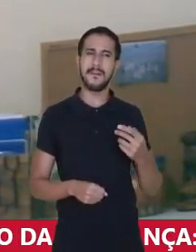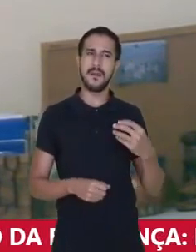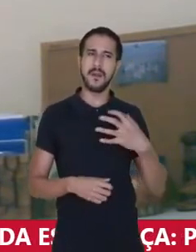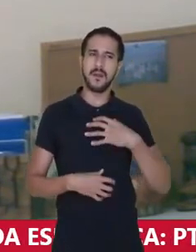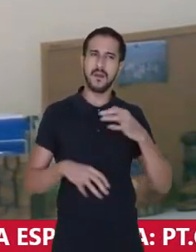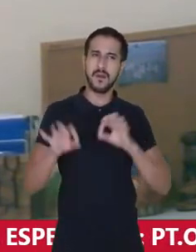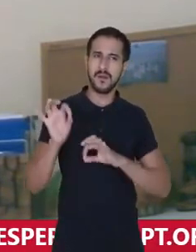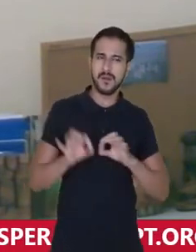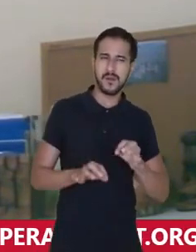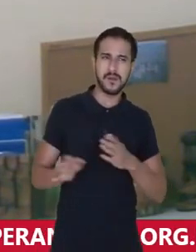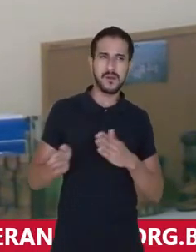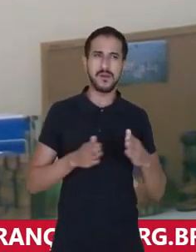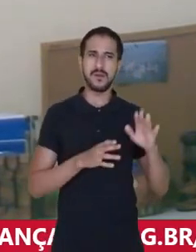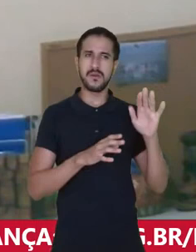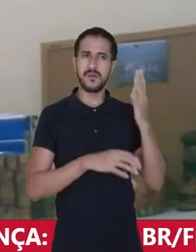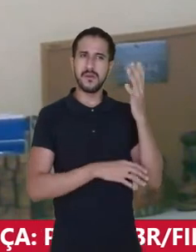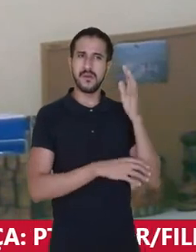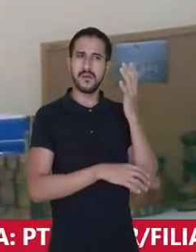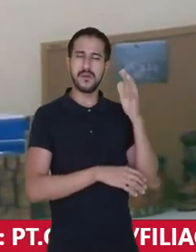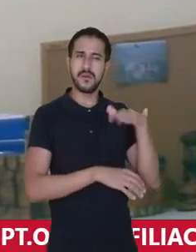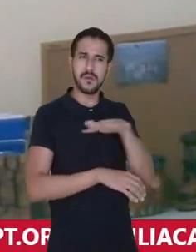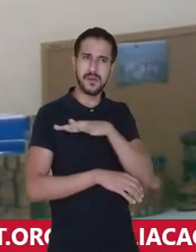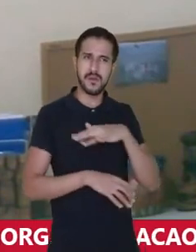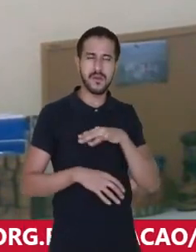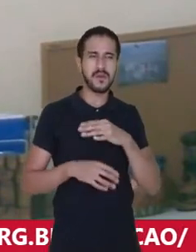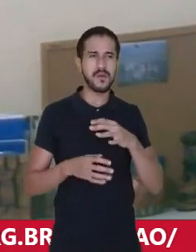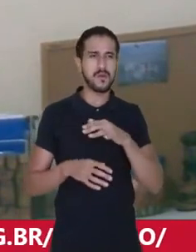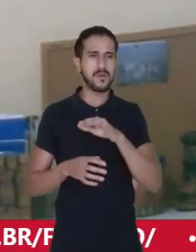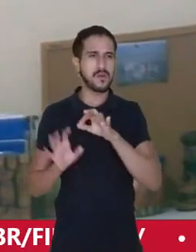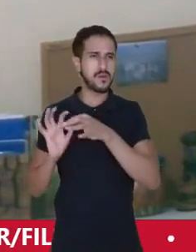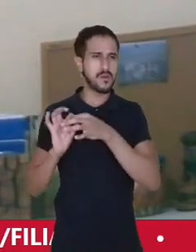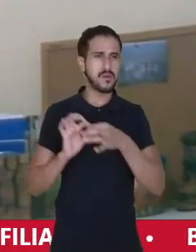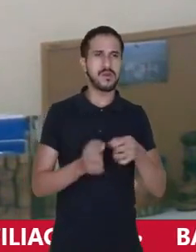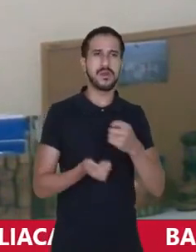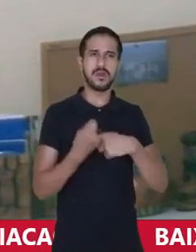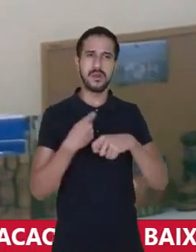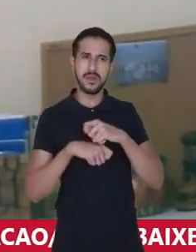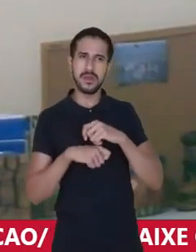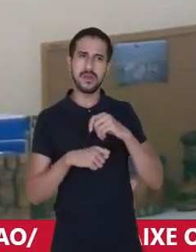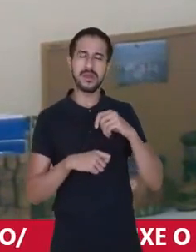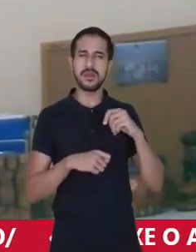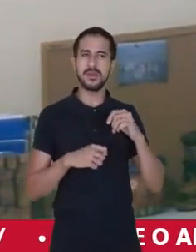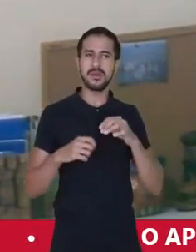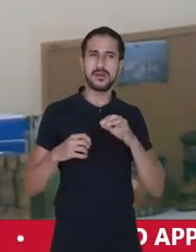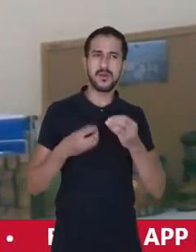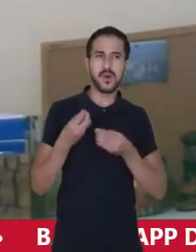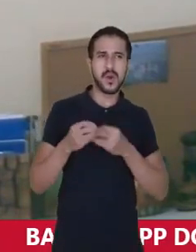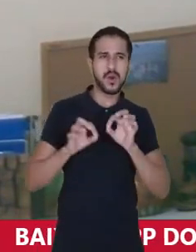funcionamentos ambientais, né, além de empreendimentos econômicos, enfim, destinação de resíduos,